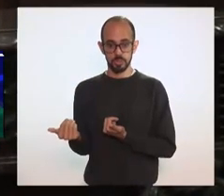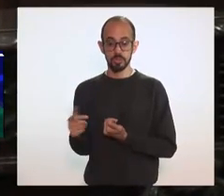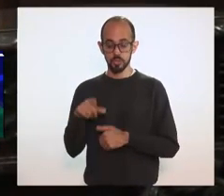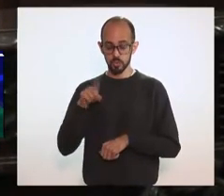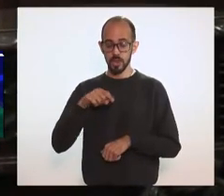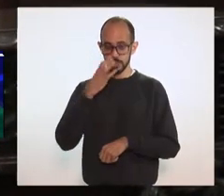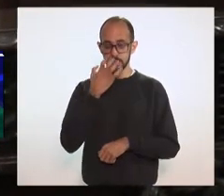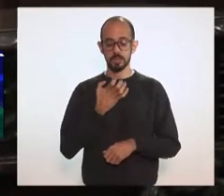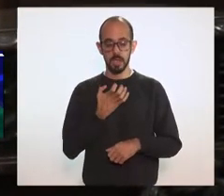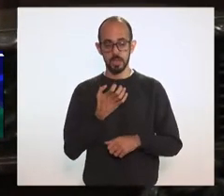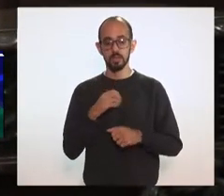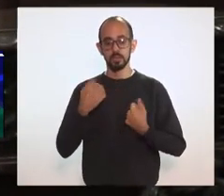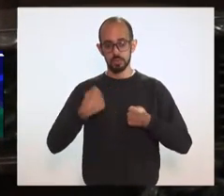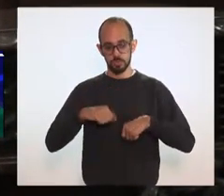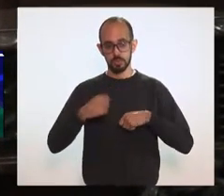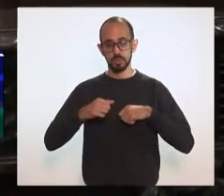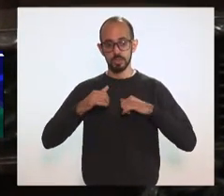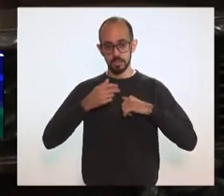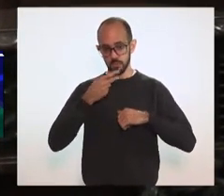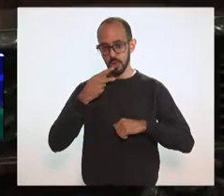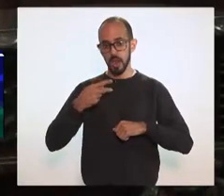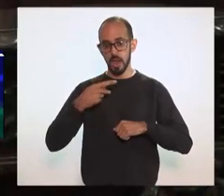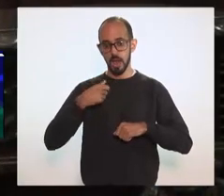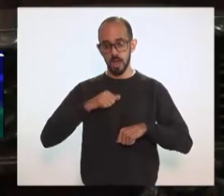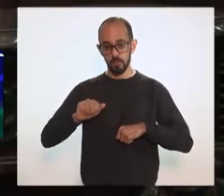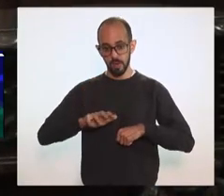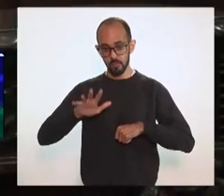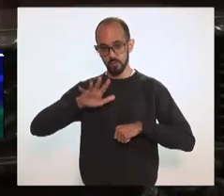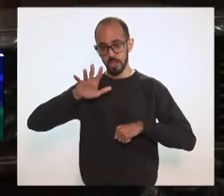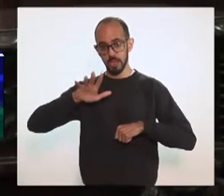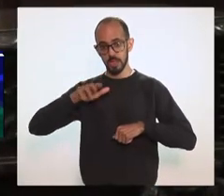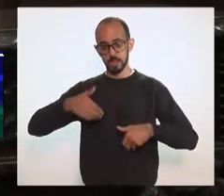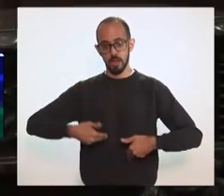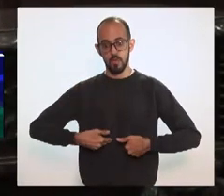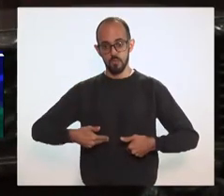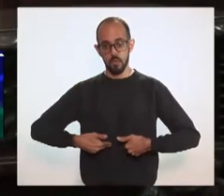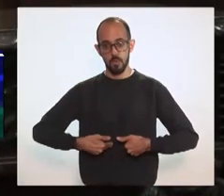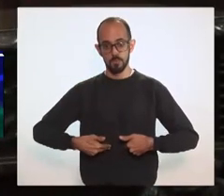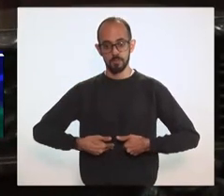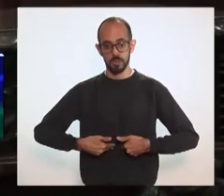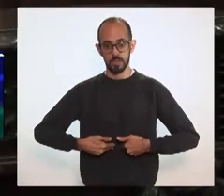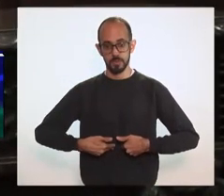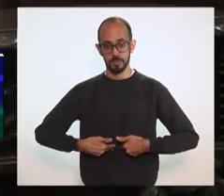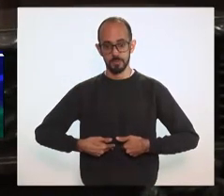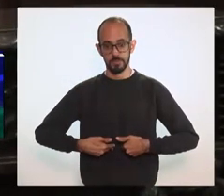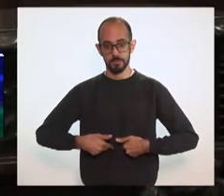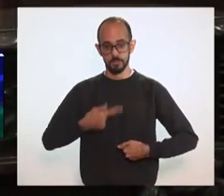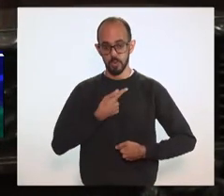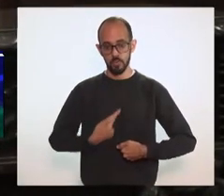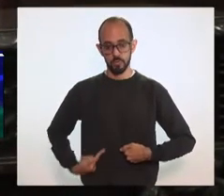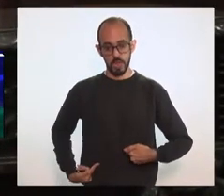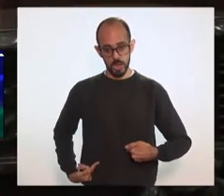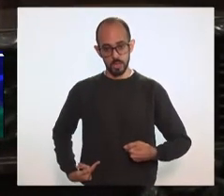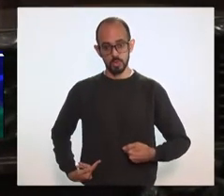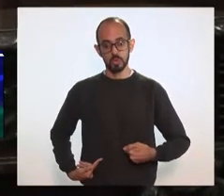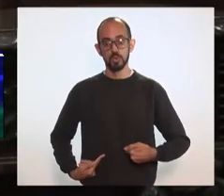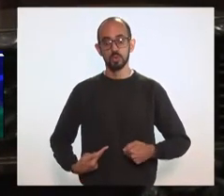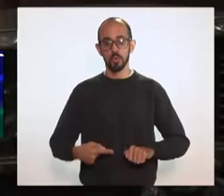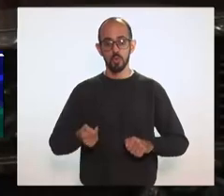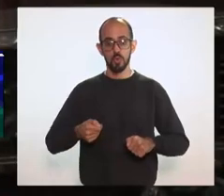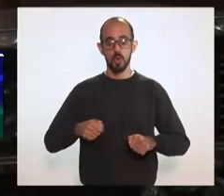A gente precisa dizer que a favela está passando fome. Governador em exercício, Cláudio Castro, está